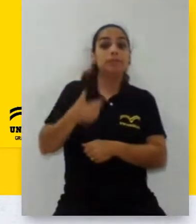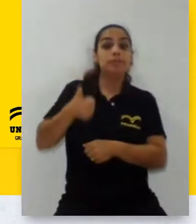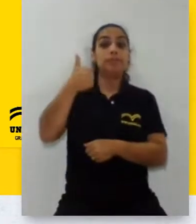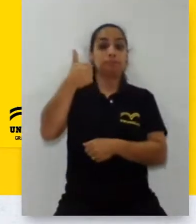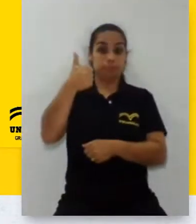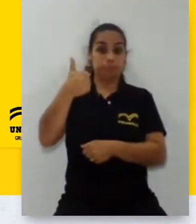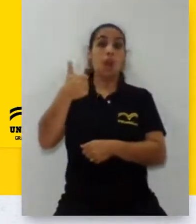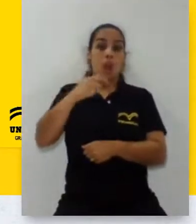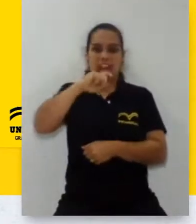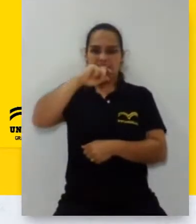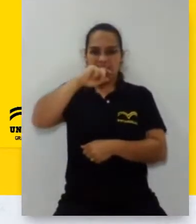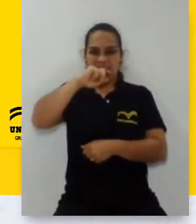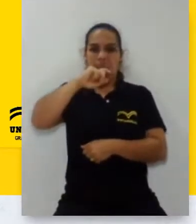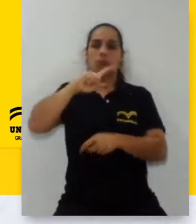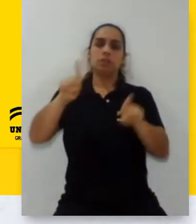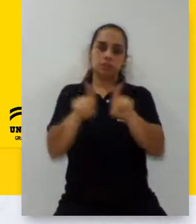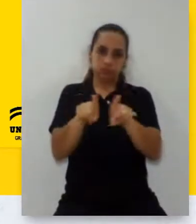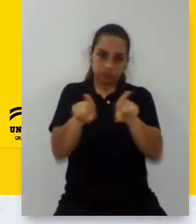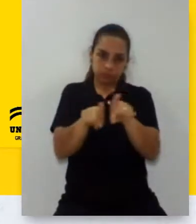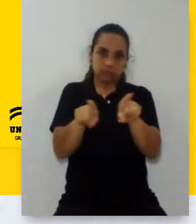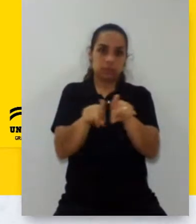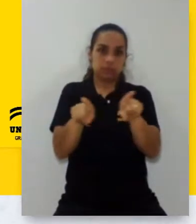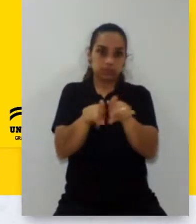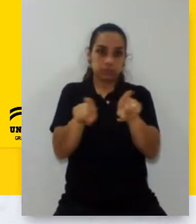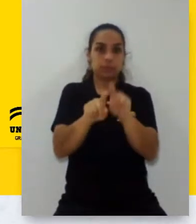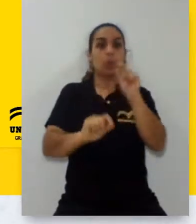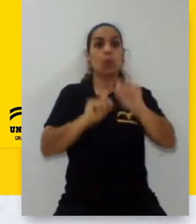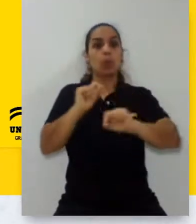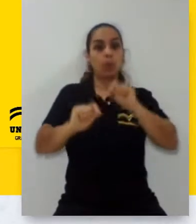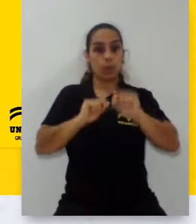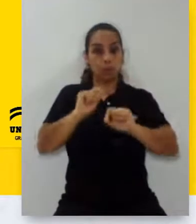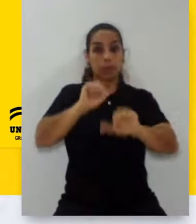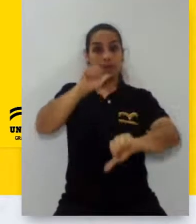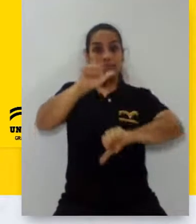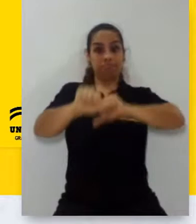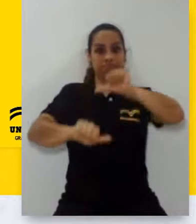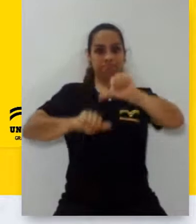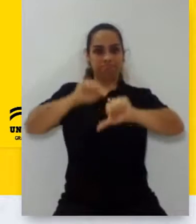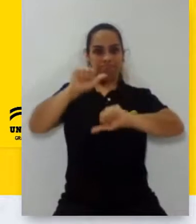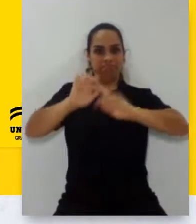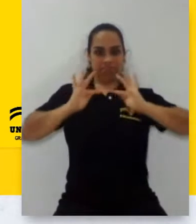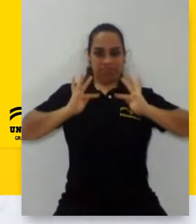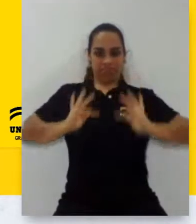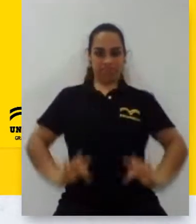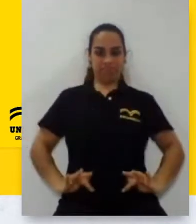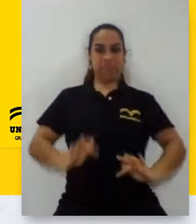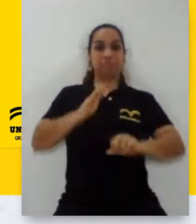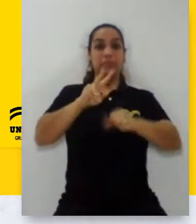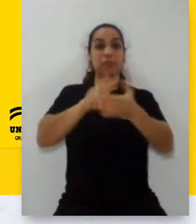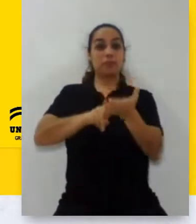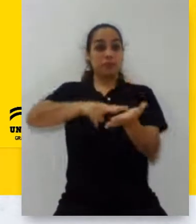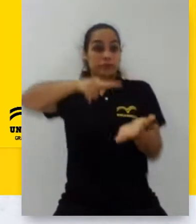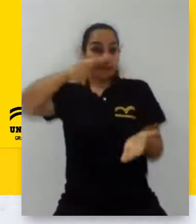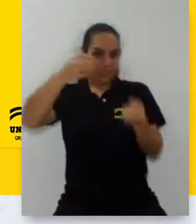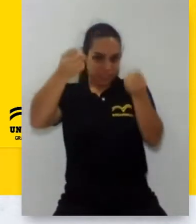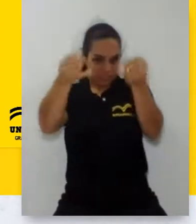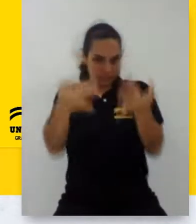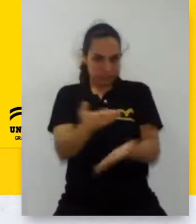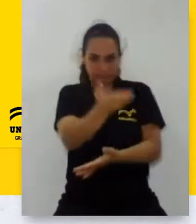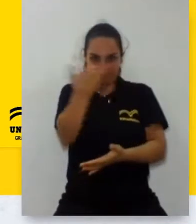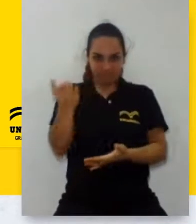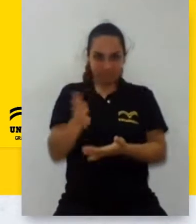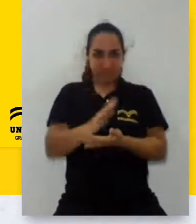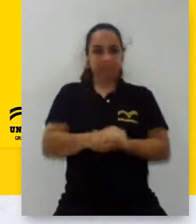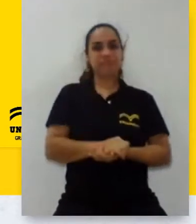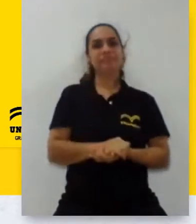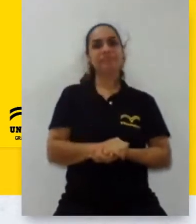também músculo-esquelética, e as alterações fisiológicas benéficas que eu falei para vocês. Ok, você me